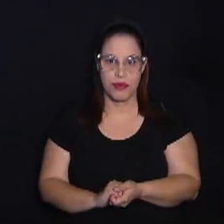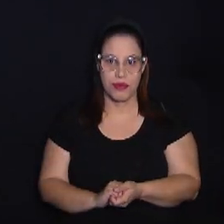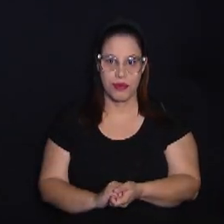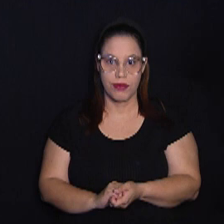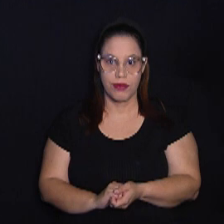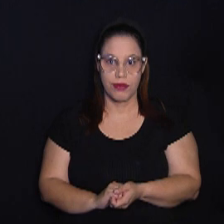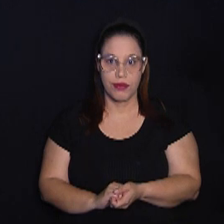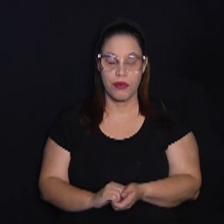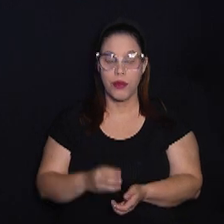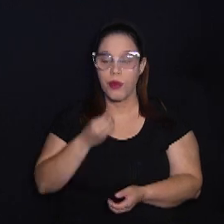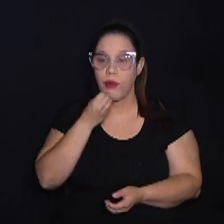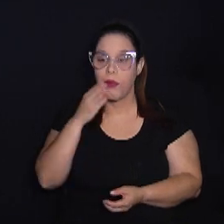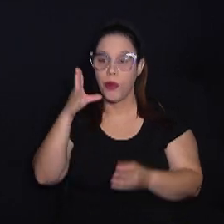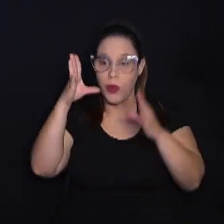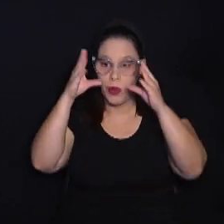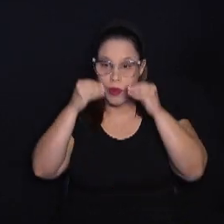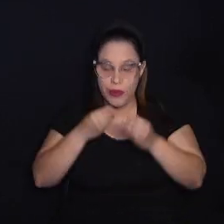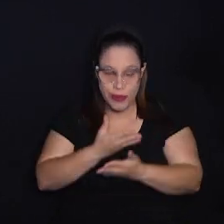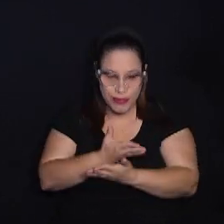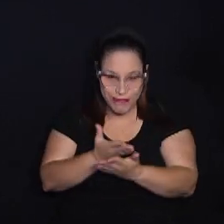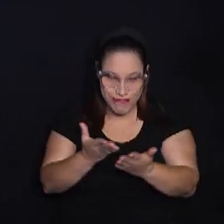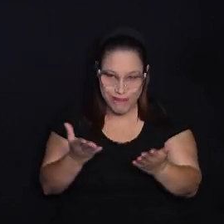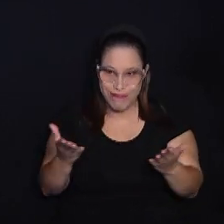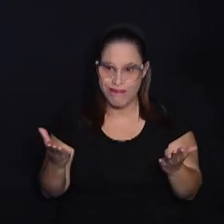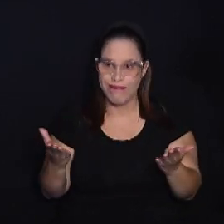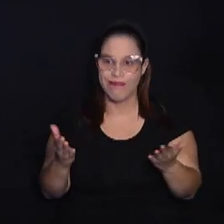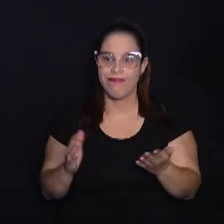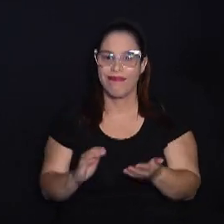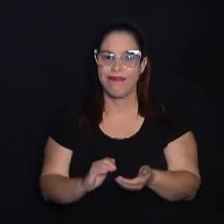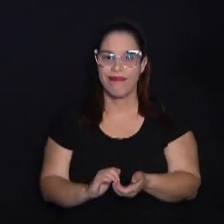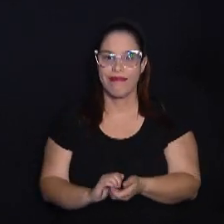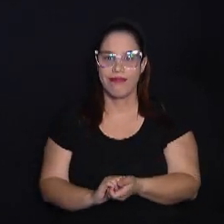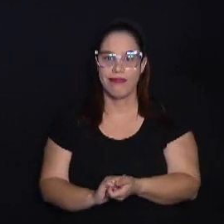Senhoras e senhores, boa noite a todos.